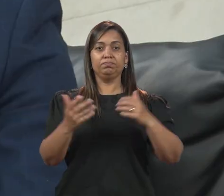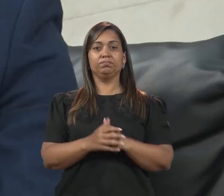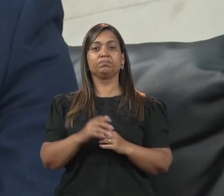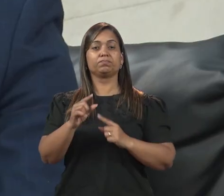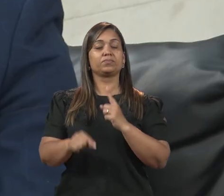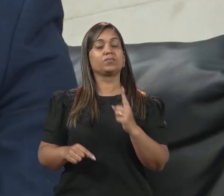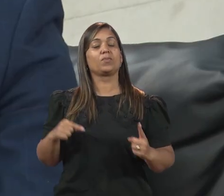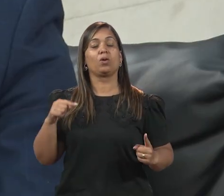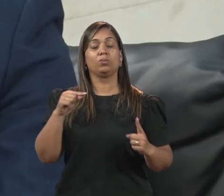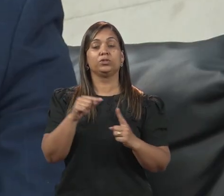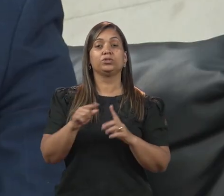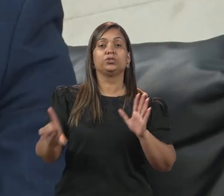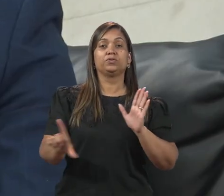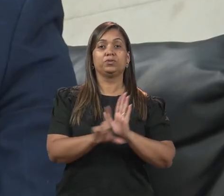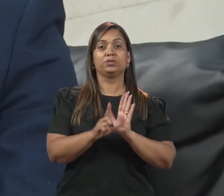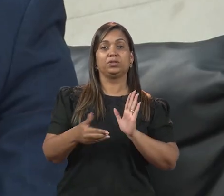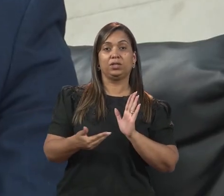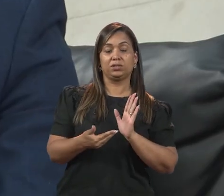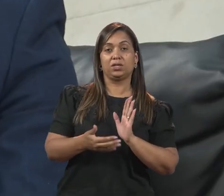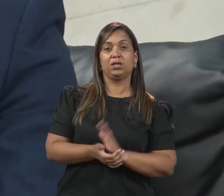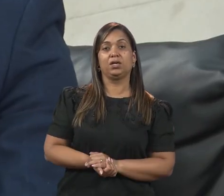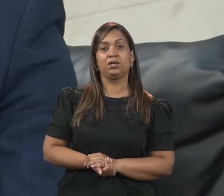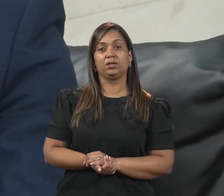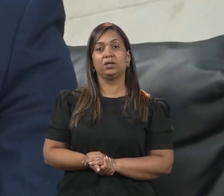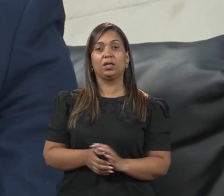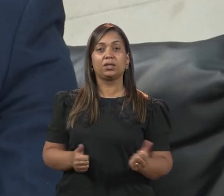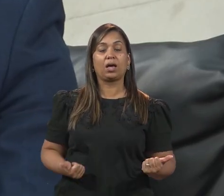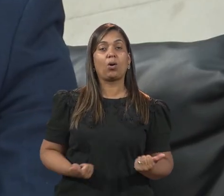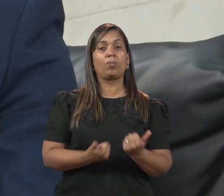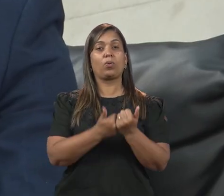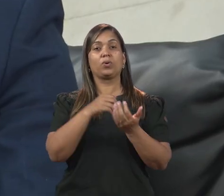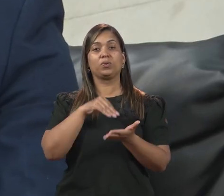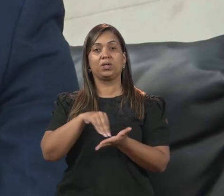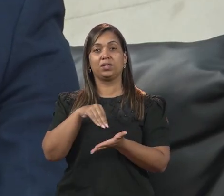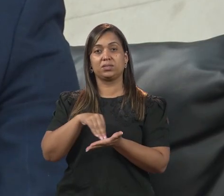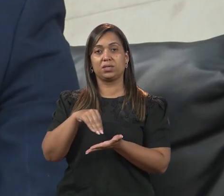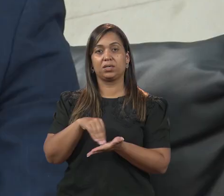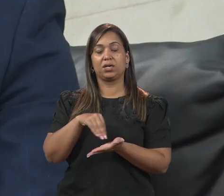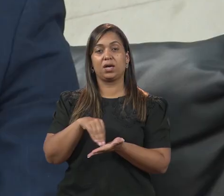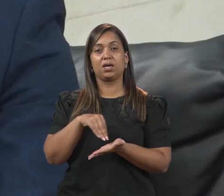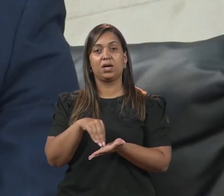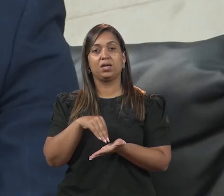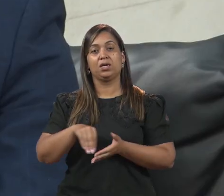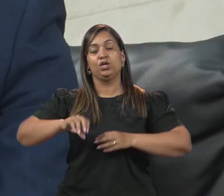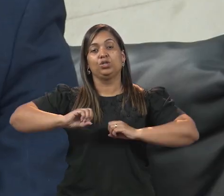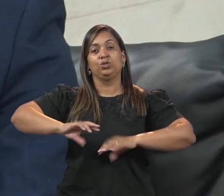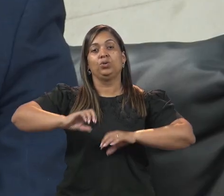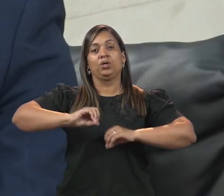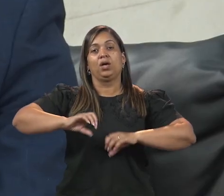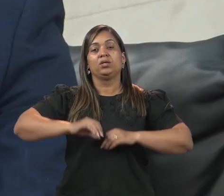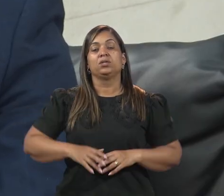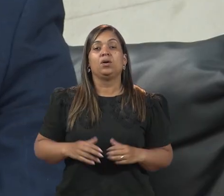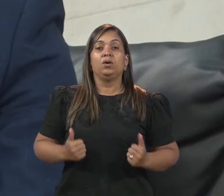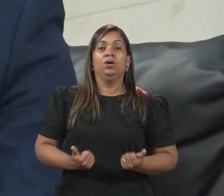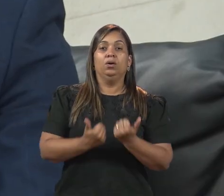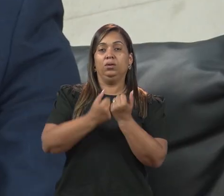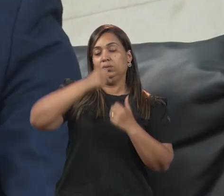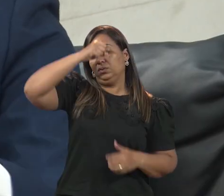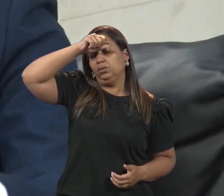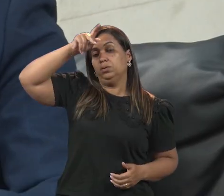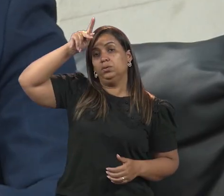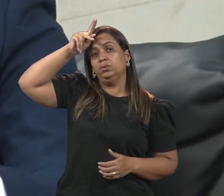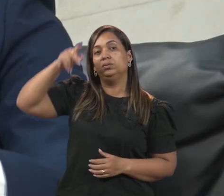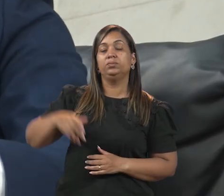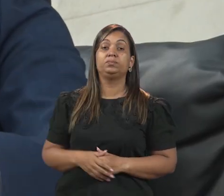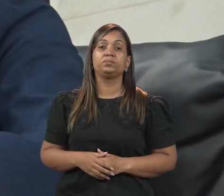Esse é o objetivo dessa lei, que, repito, também tem o apoio da Secretaria de Educação, tem o apoio do Executivo, e